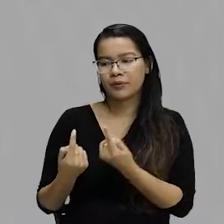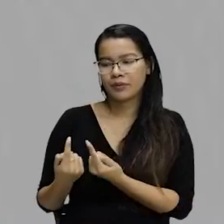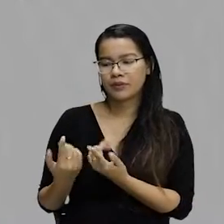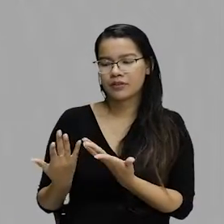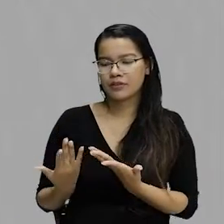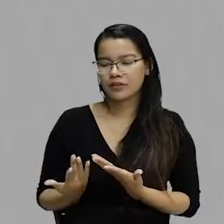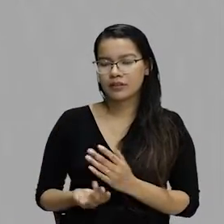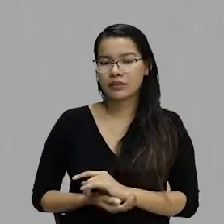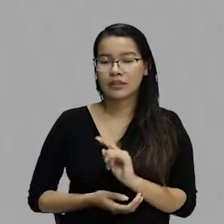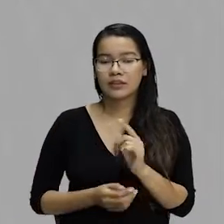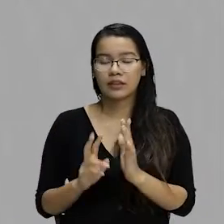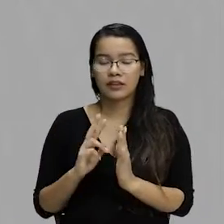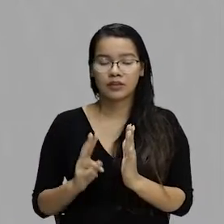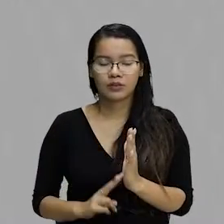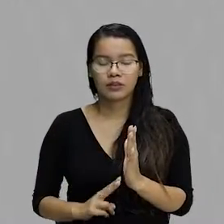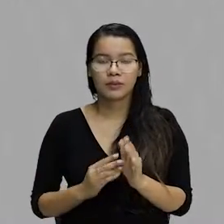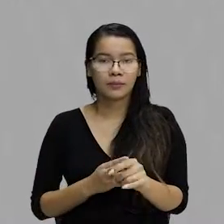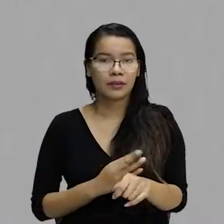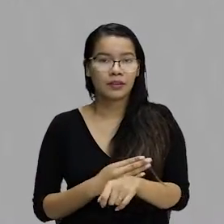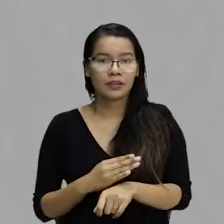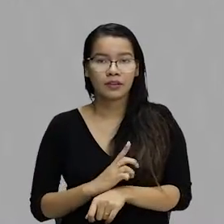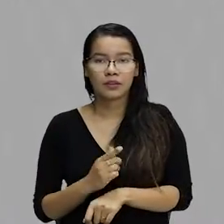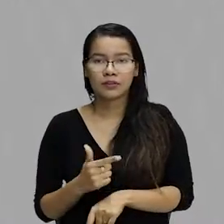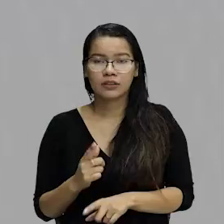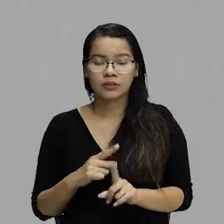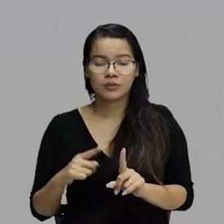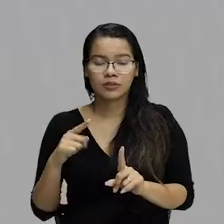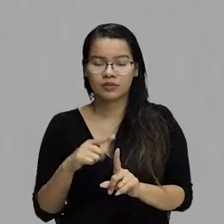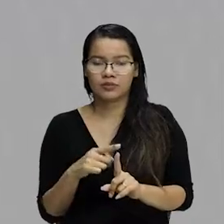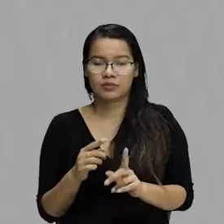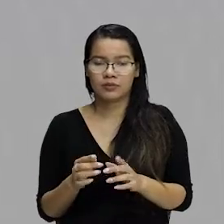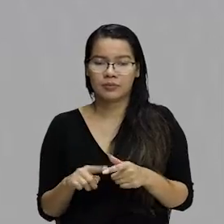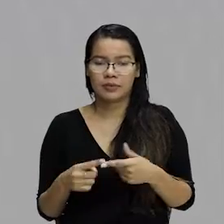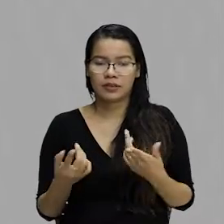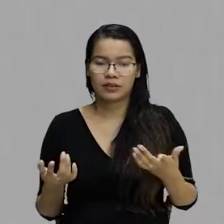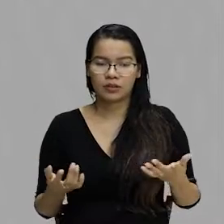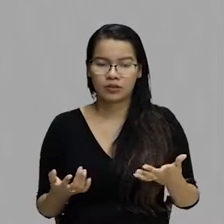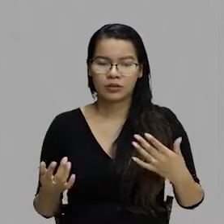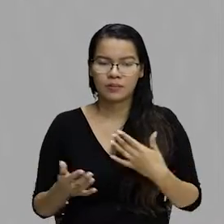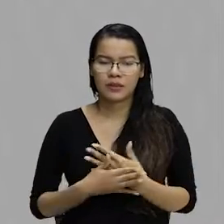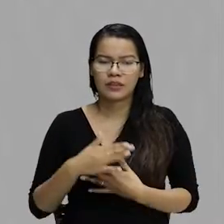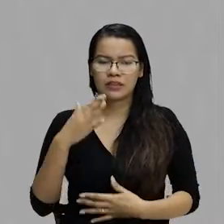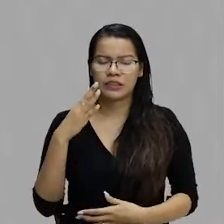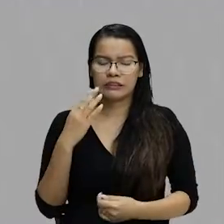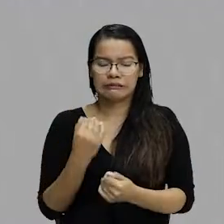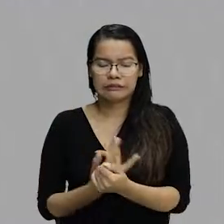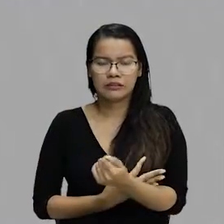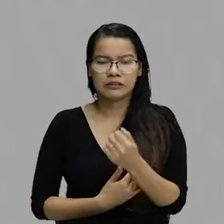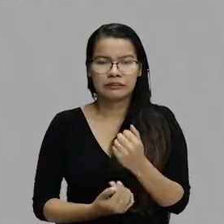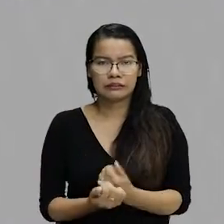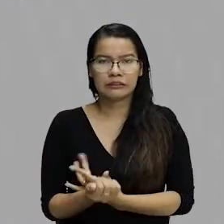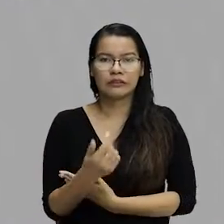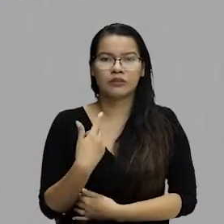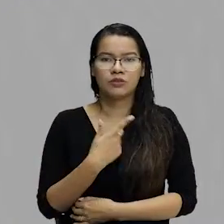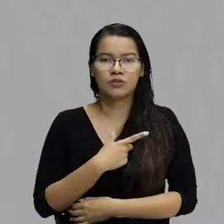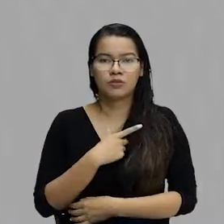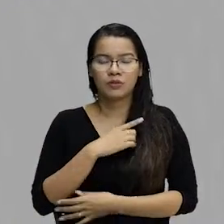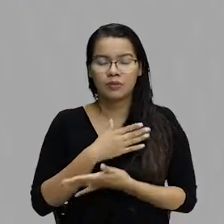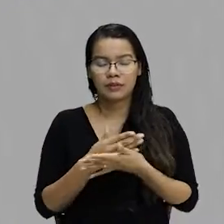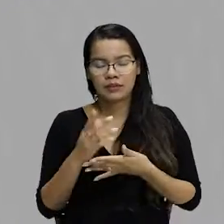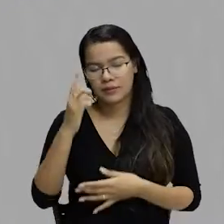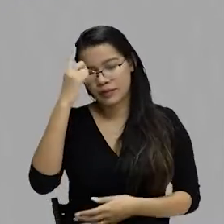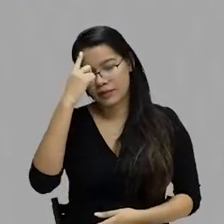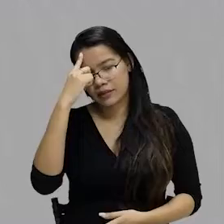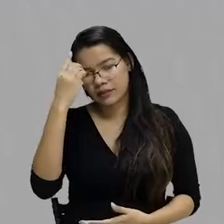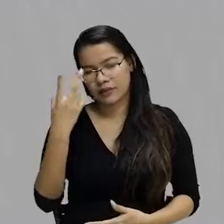Isso é leitura branca sem tensão dramática. Agora eu vou colocar um pouco mais de tensão para a gente começar a pensar na personagem ou nas